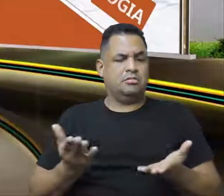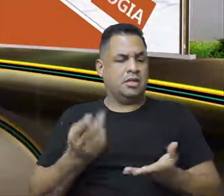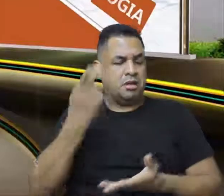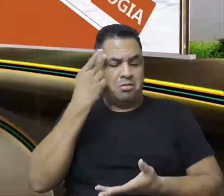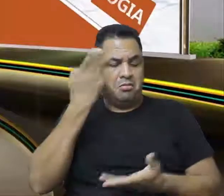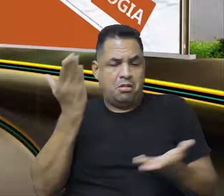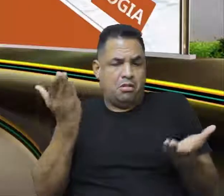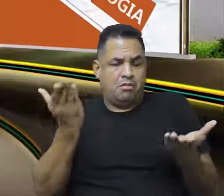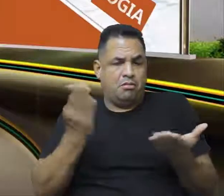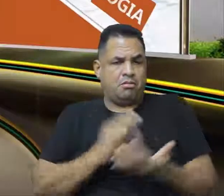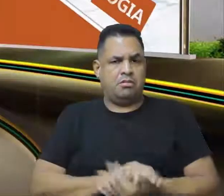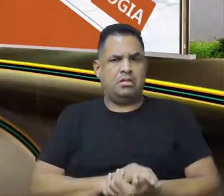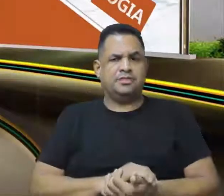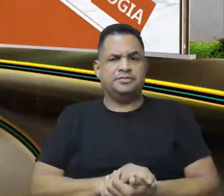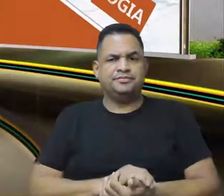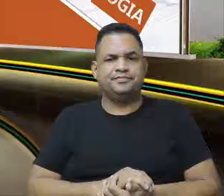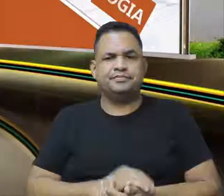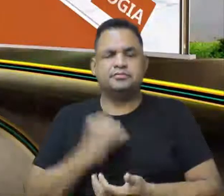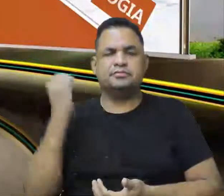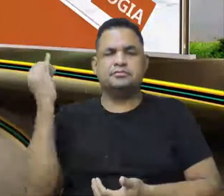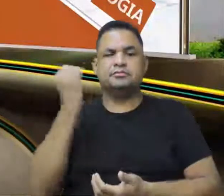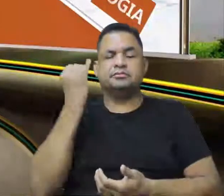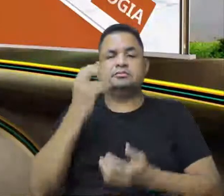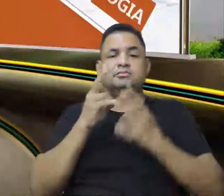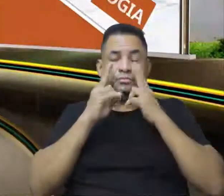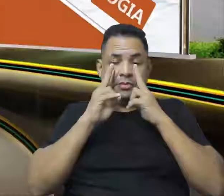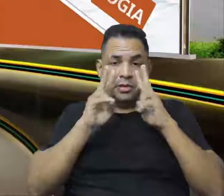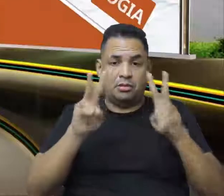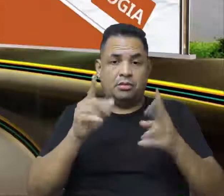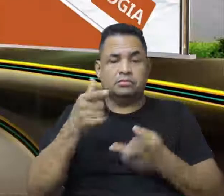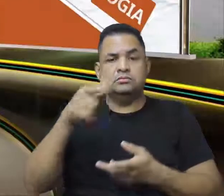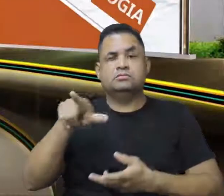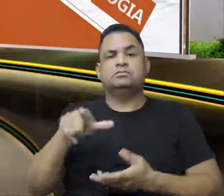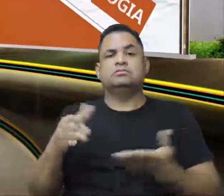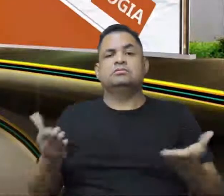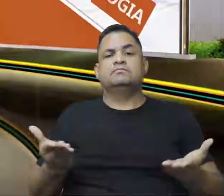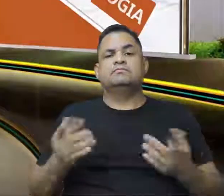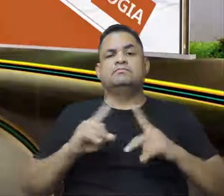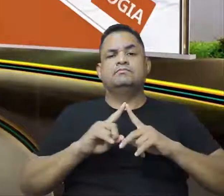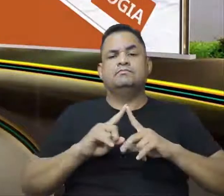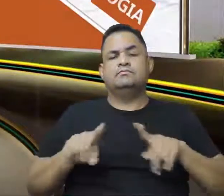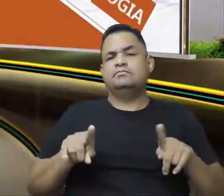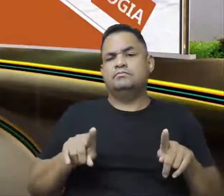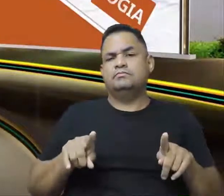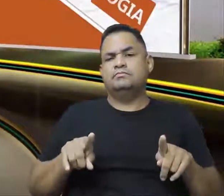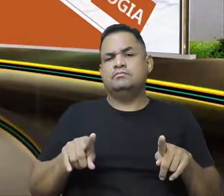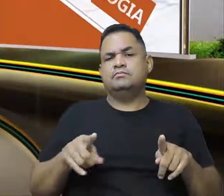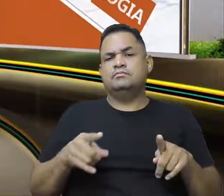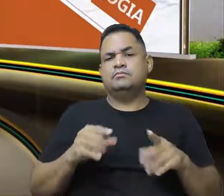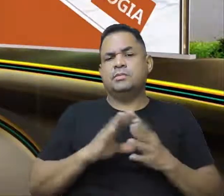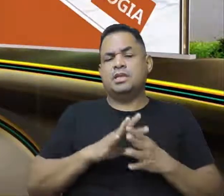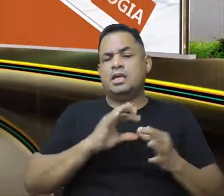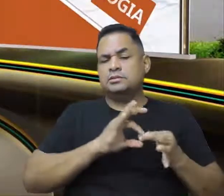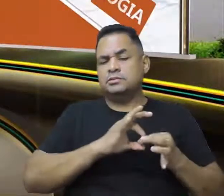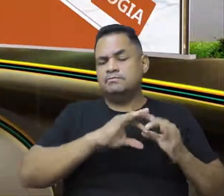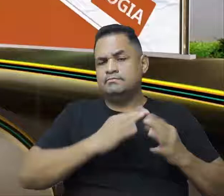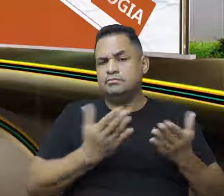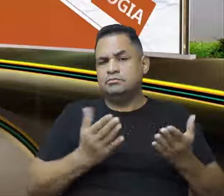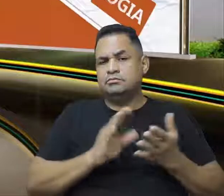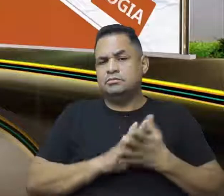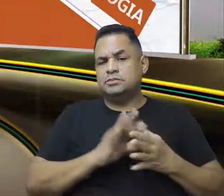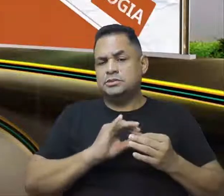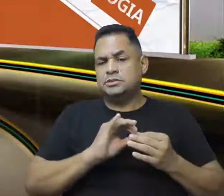eu, né? Então, é importante a gente olhar para o outro, mas se desvincular somente